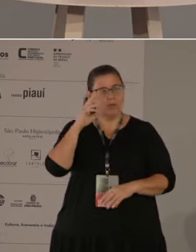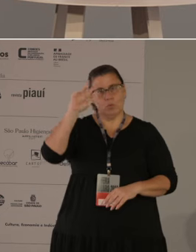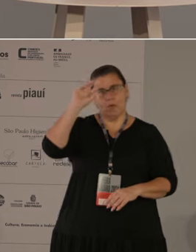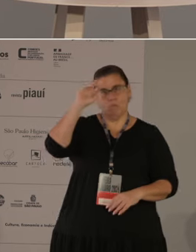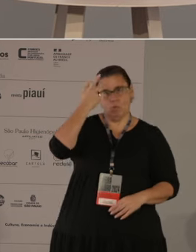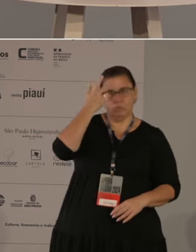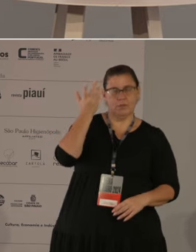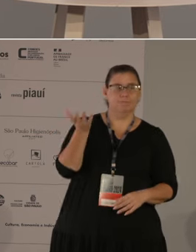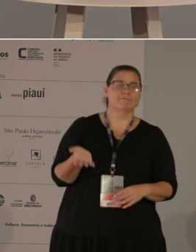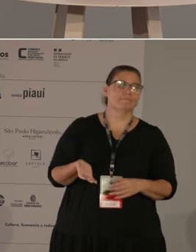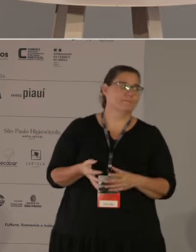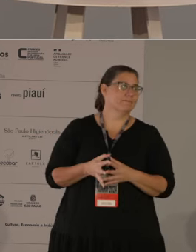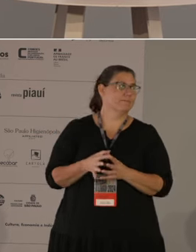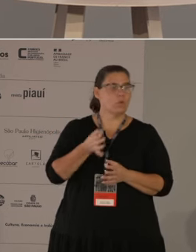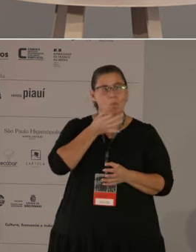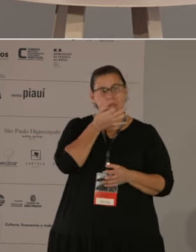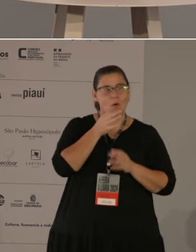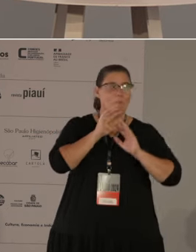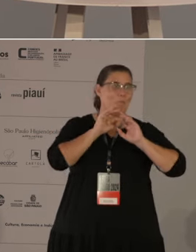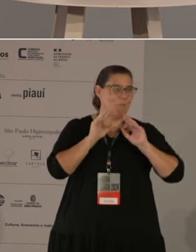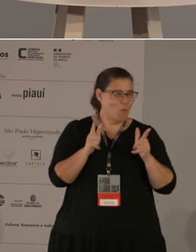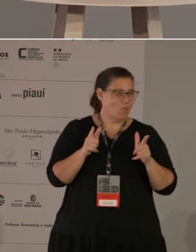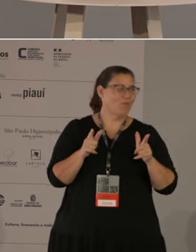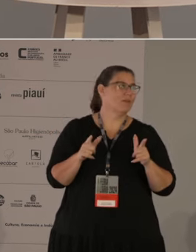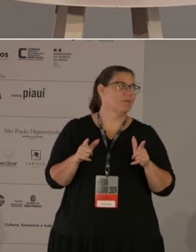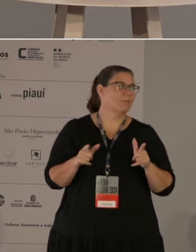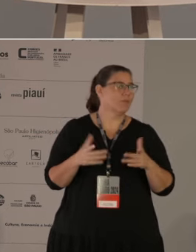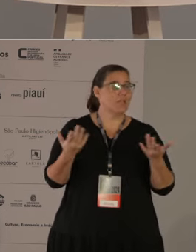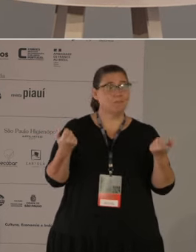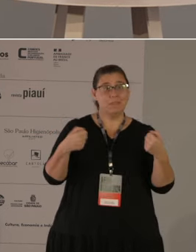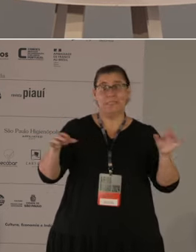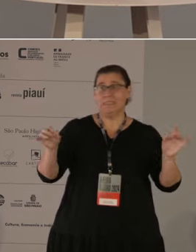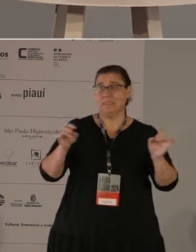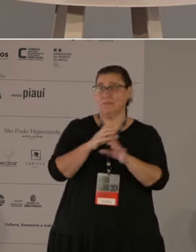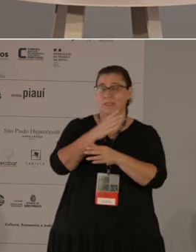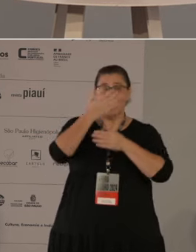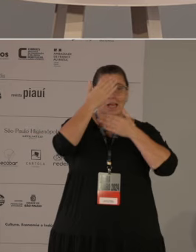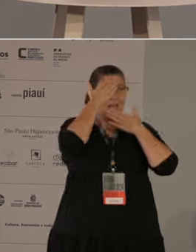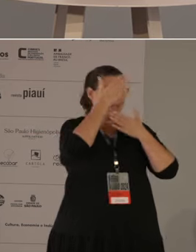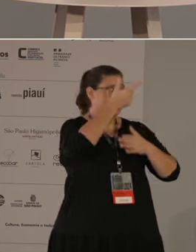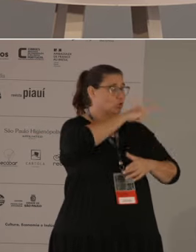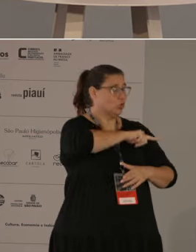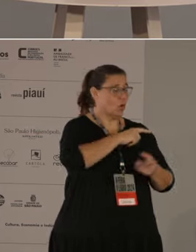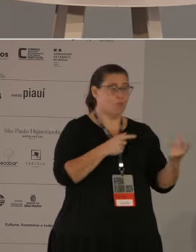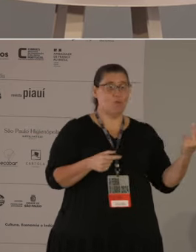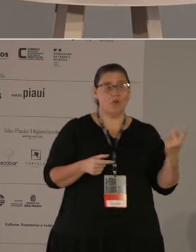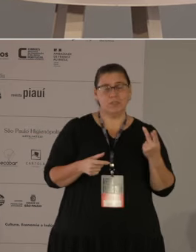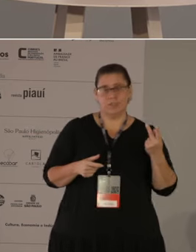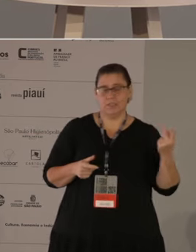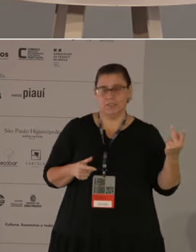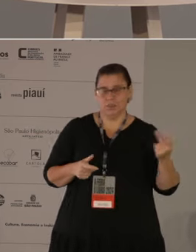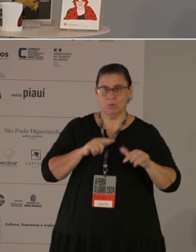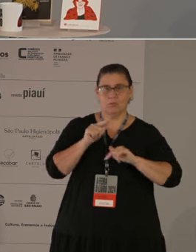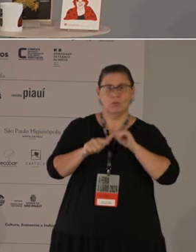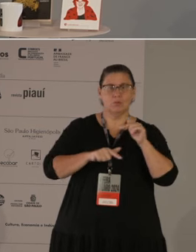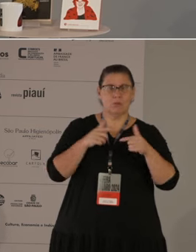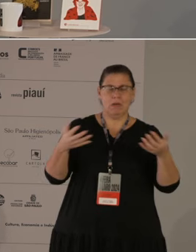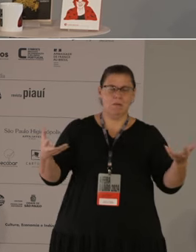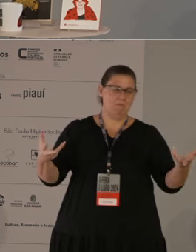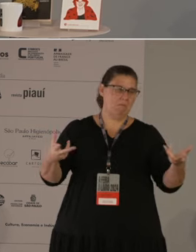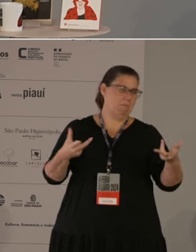o terreno... Isso é muito legal. Bom, a gente tem que encerrar. Eu queria agradecer de novo a vocês pelo trabalho que vocês fazem